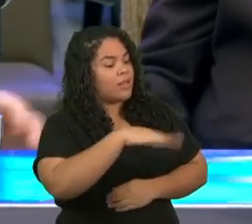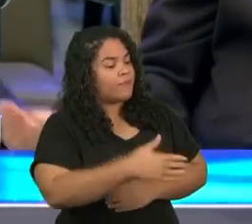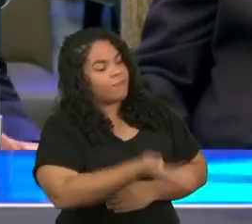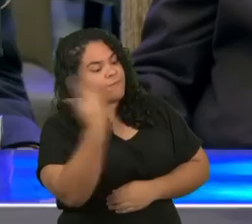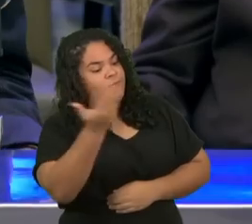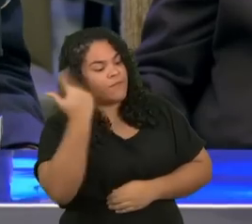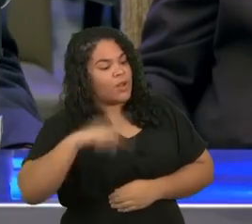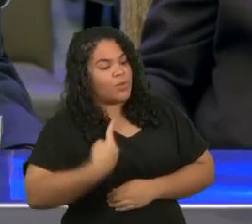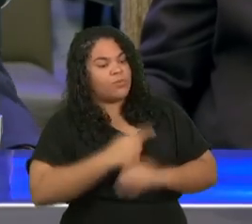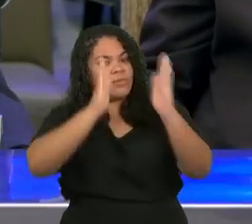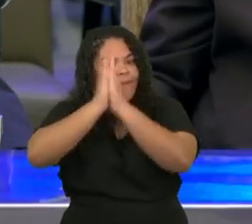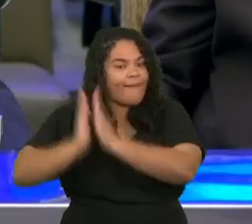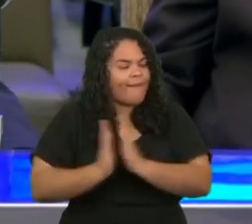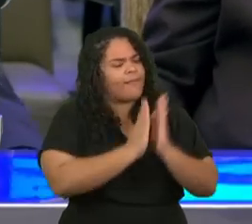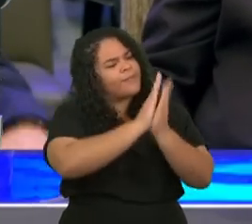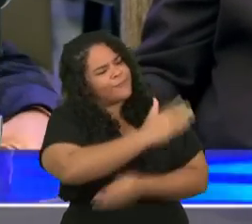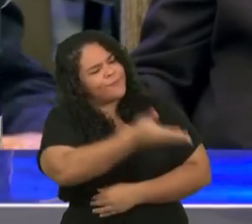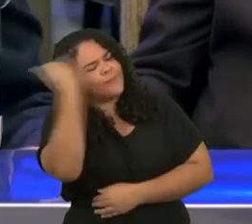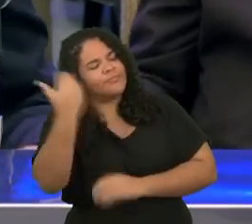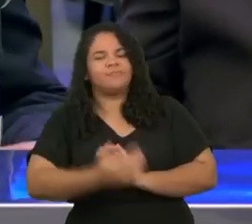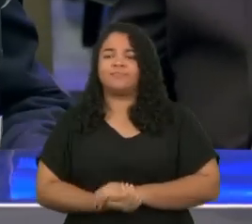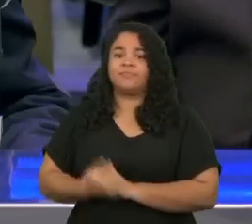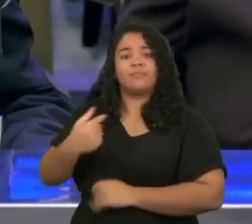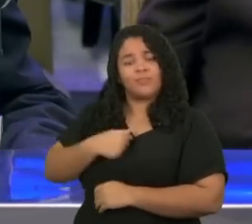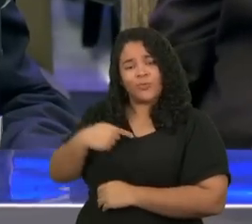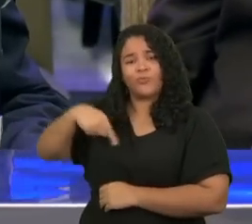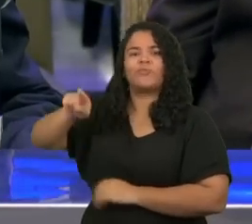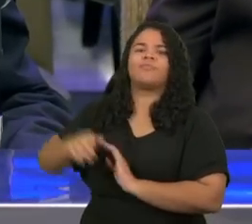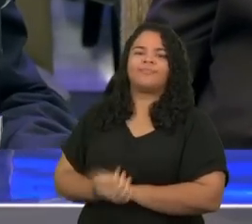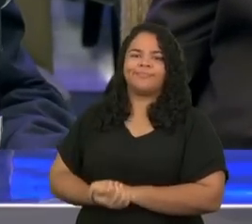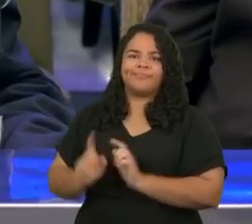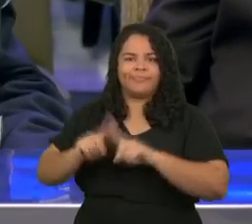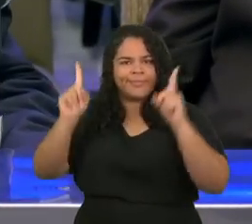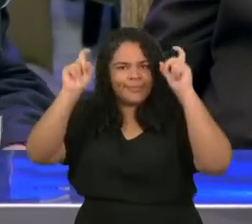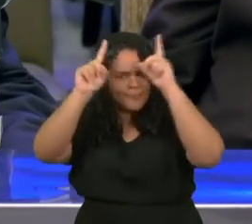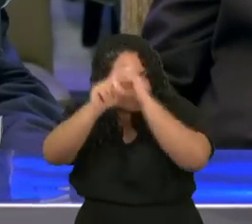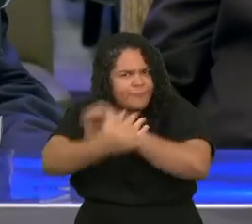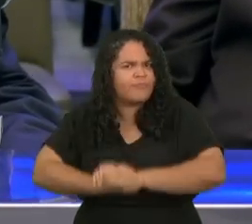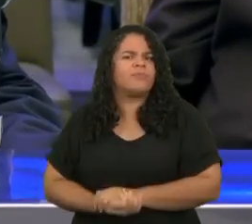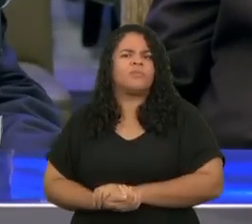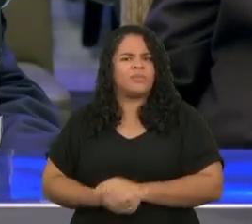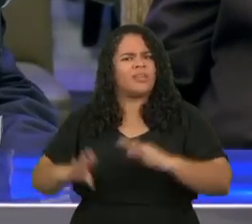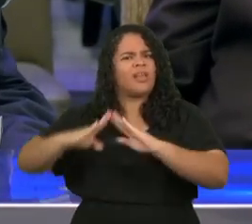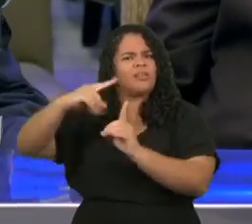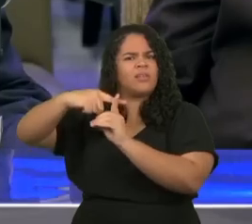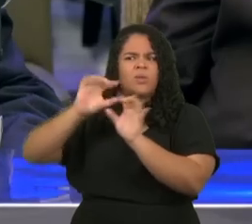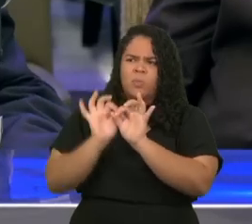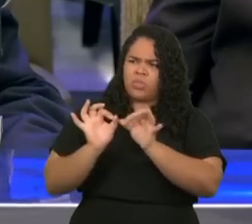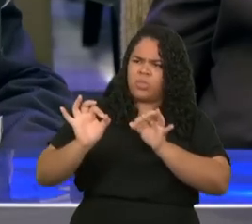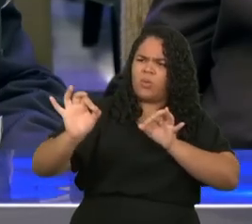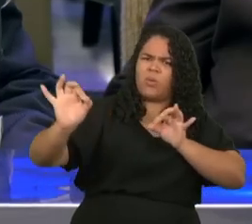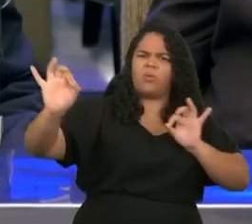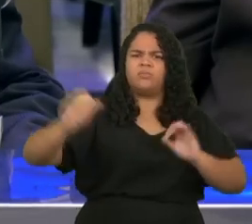no sol quente aí irmão saí da Vila da Rock e lá para Jaboatão